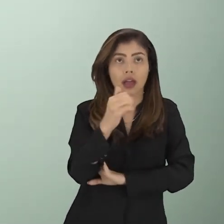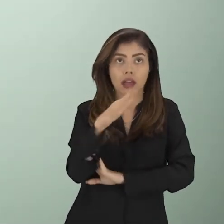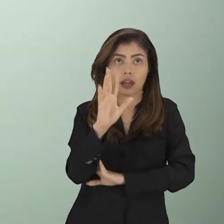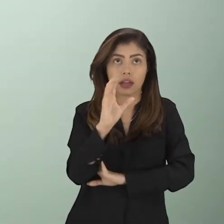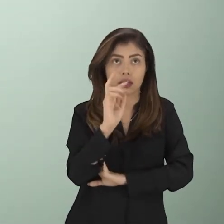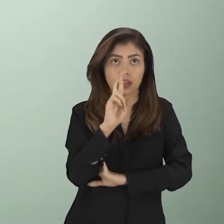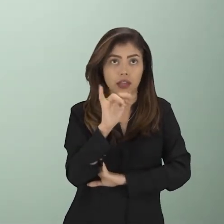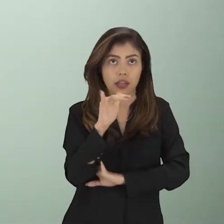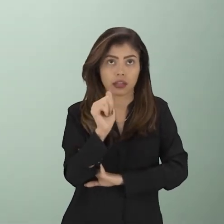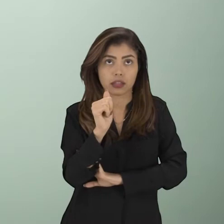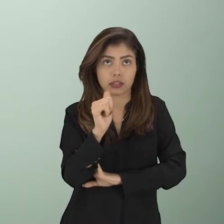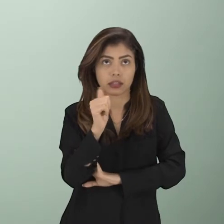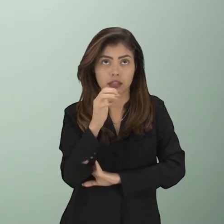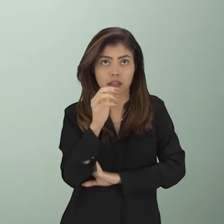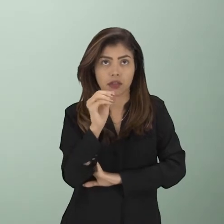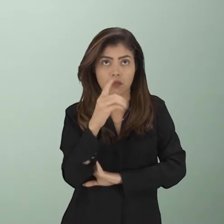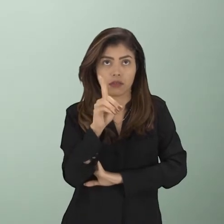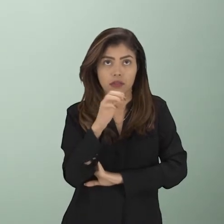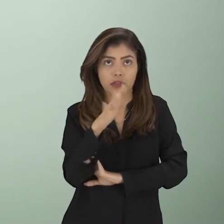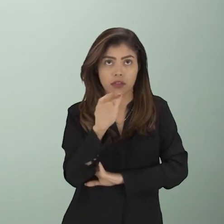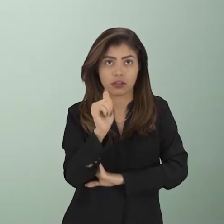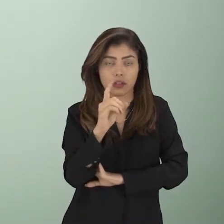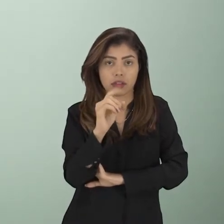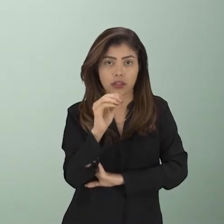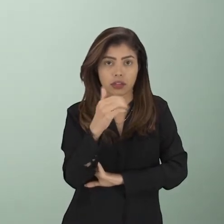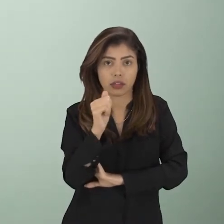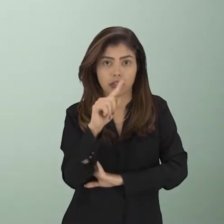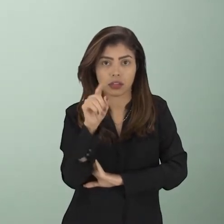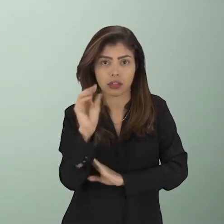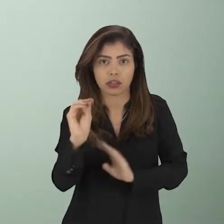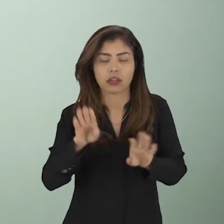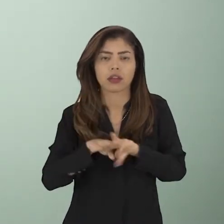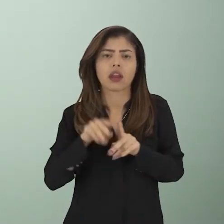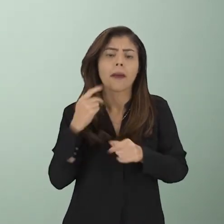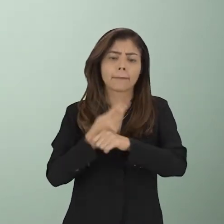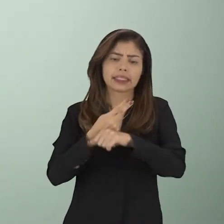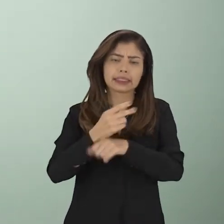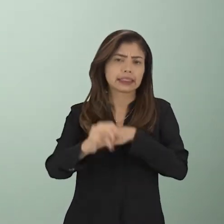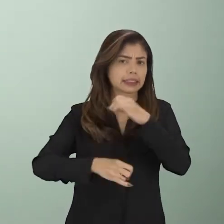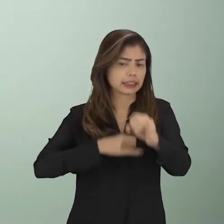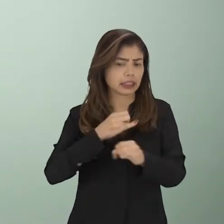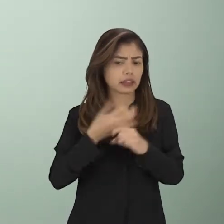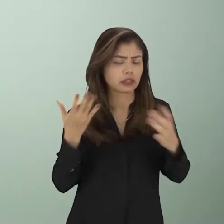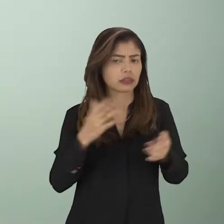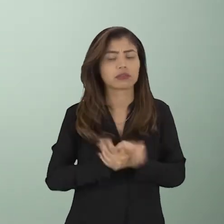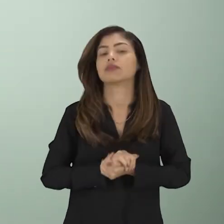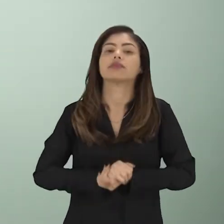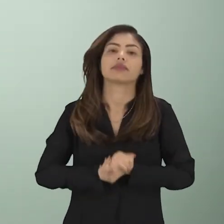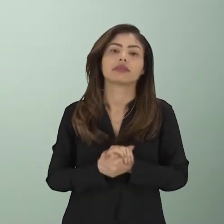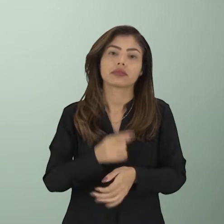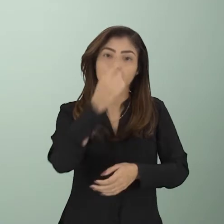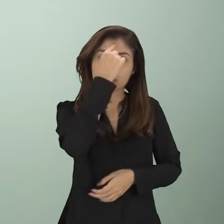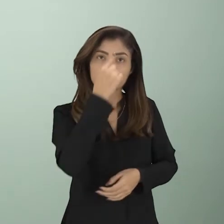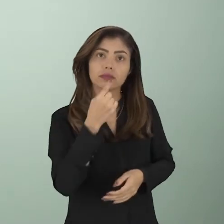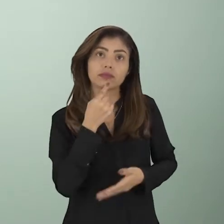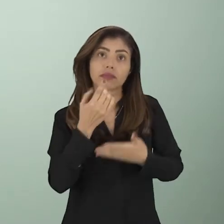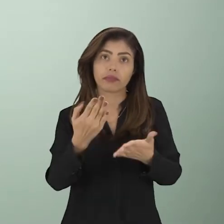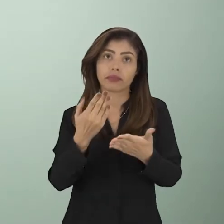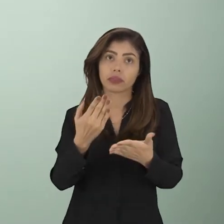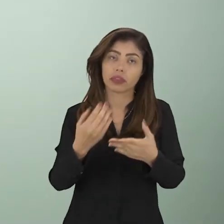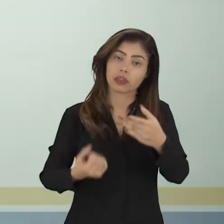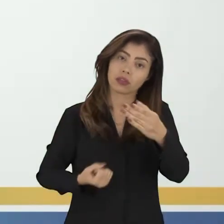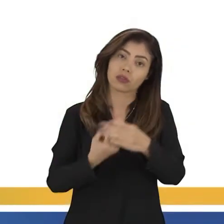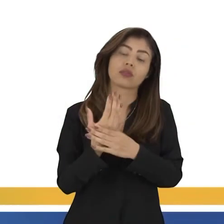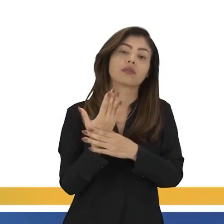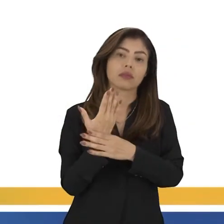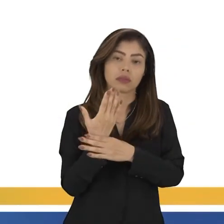Adão. É claro que existem múltiplas interpretações, a gente não vai entrar sobre isso, pesquisem na internet. Ó, nessa imagem seria a criação de